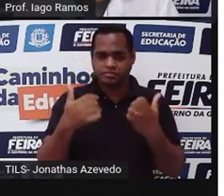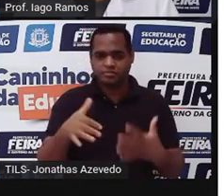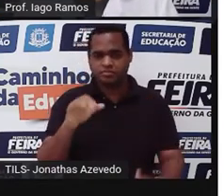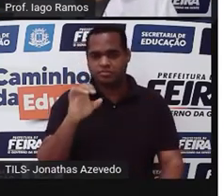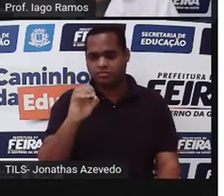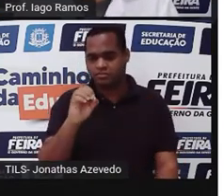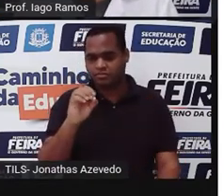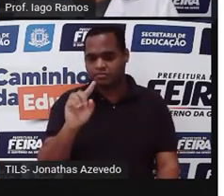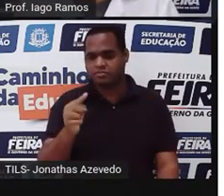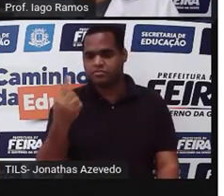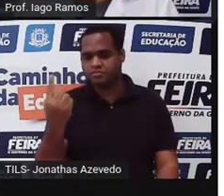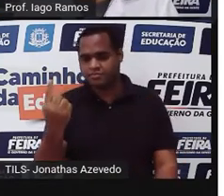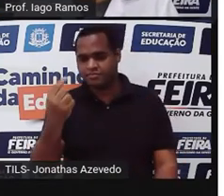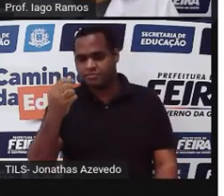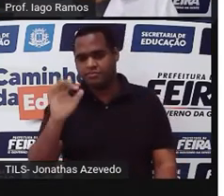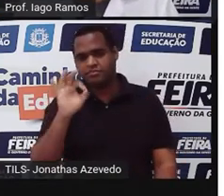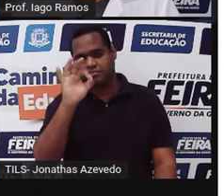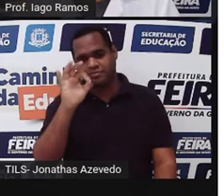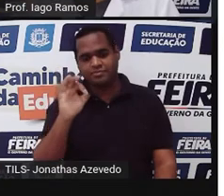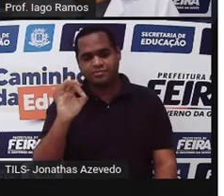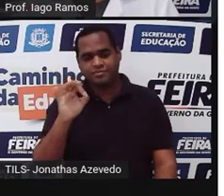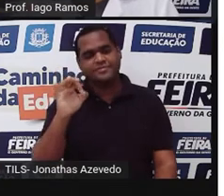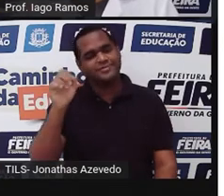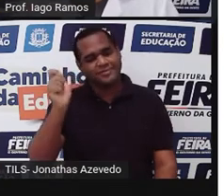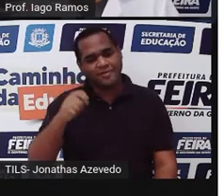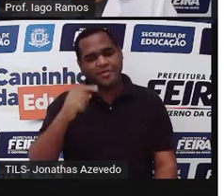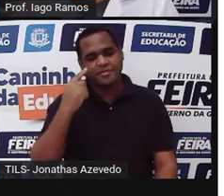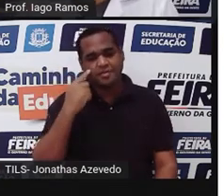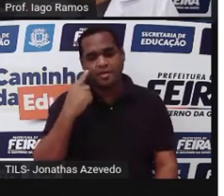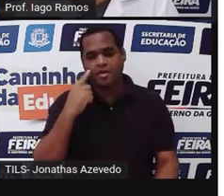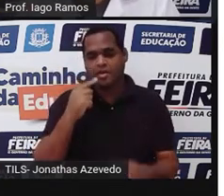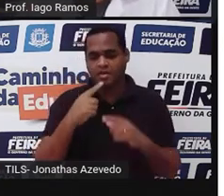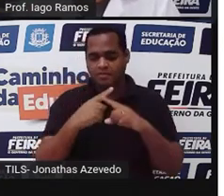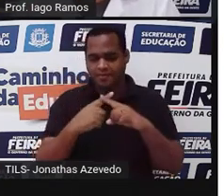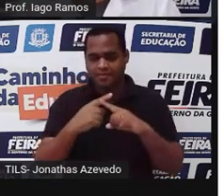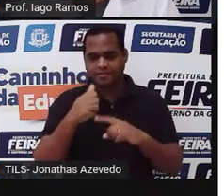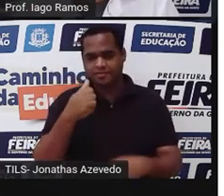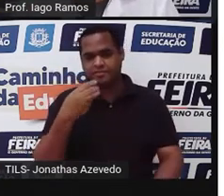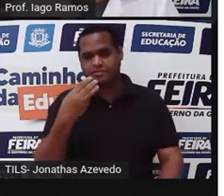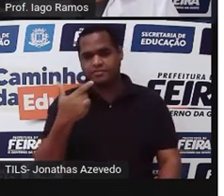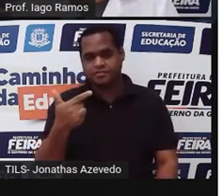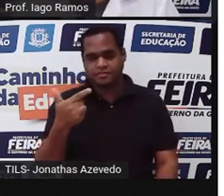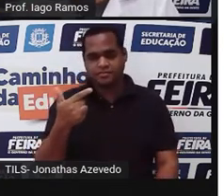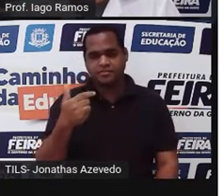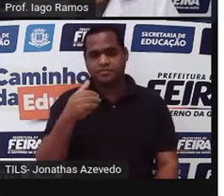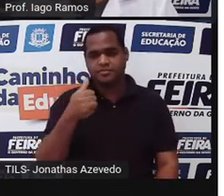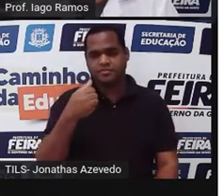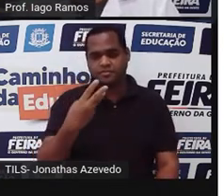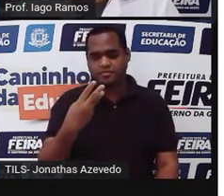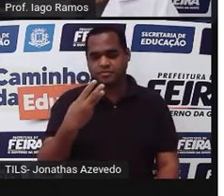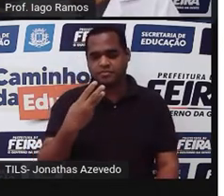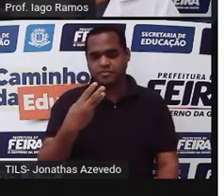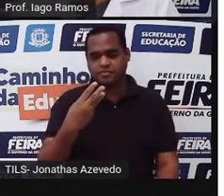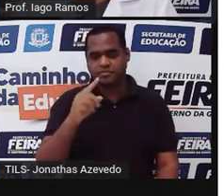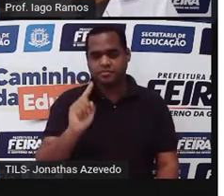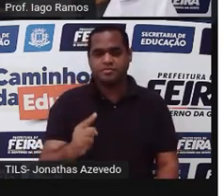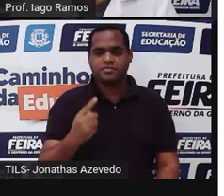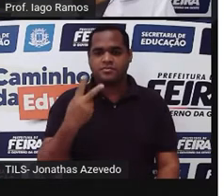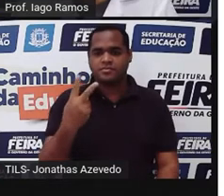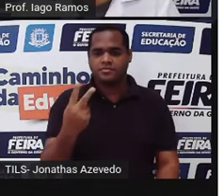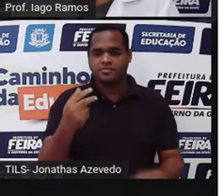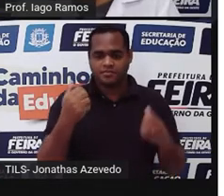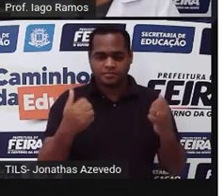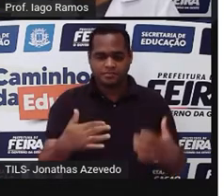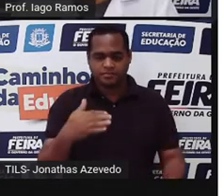0,1 x 132 feito Paulino a calculadora 13,2 ou seja